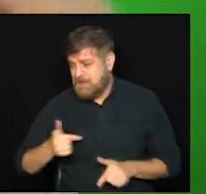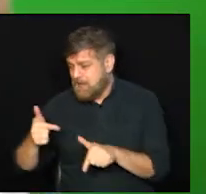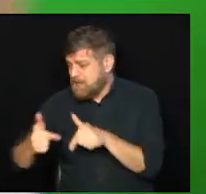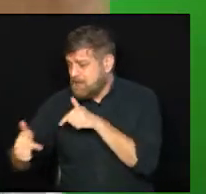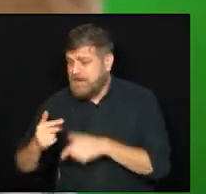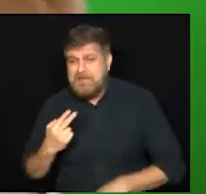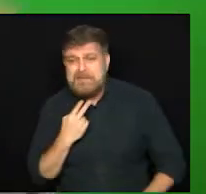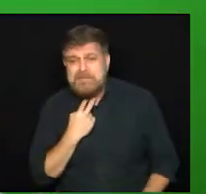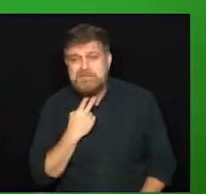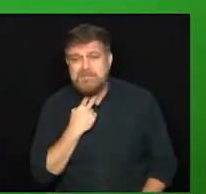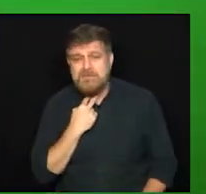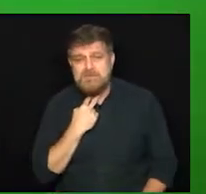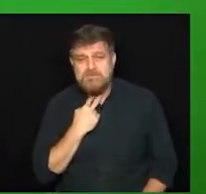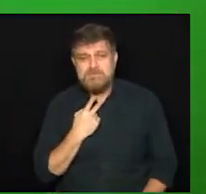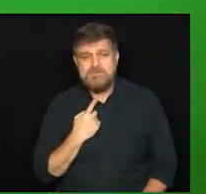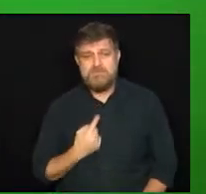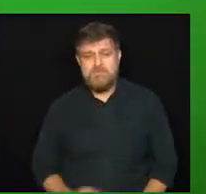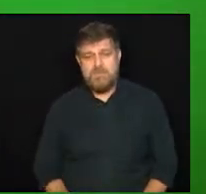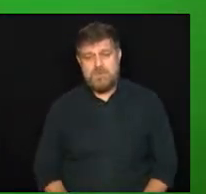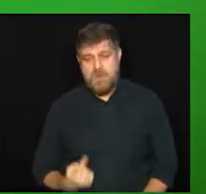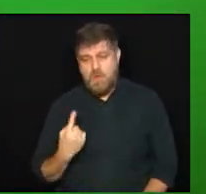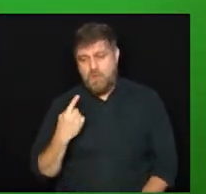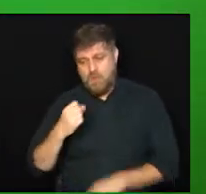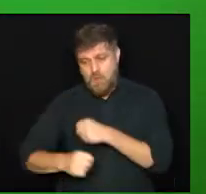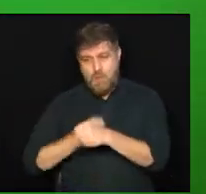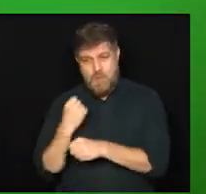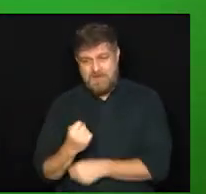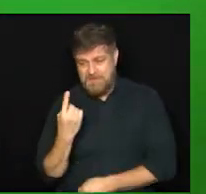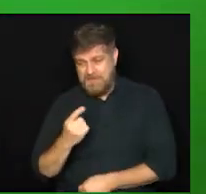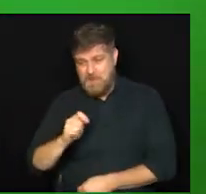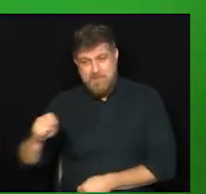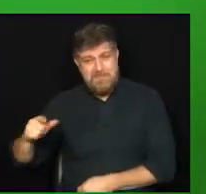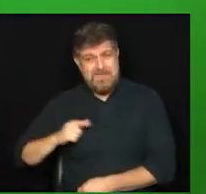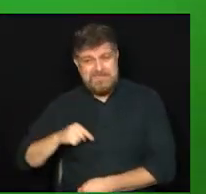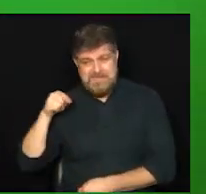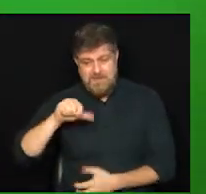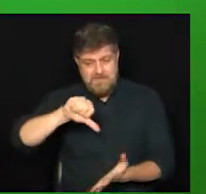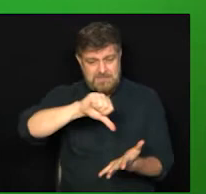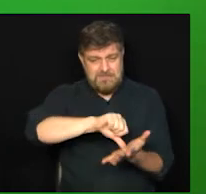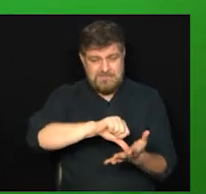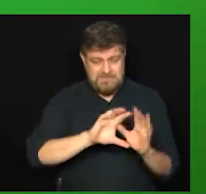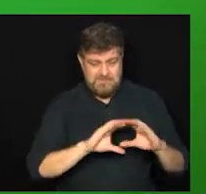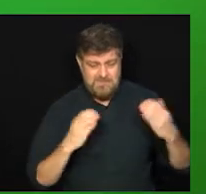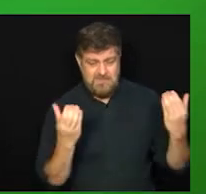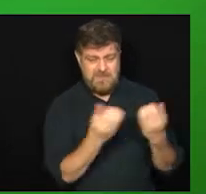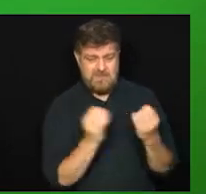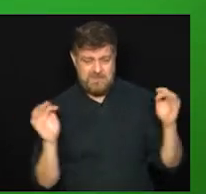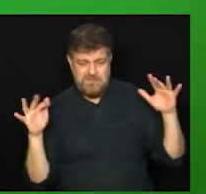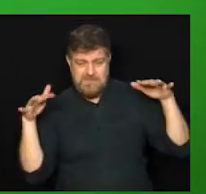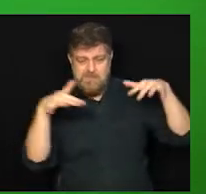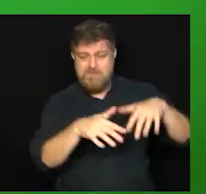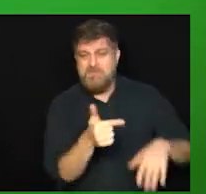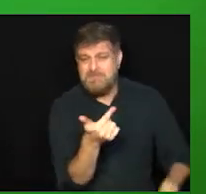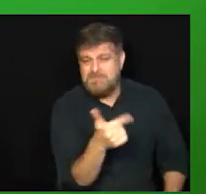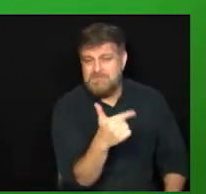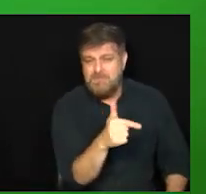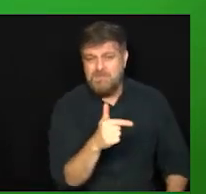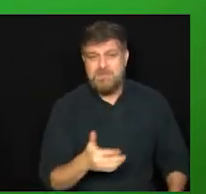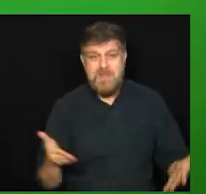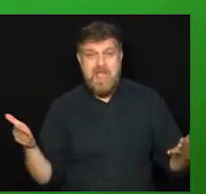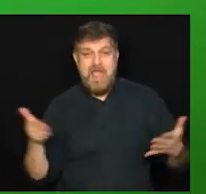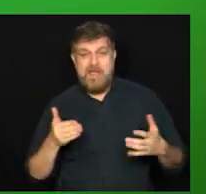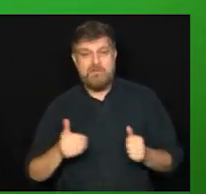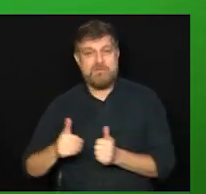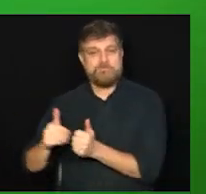Há 13 meses, você não tem um evento em Campinas, a não ser esse clandestino, que a Guarda Municipal